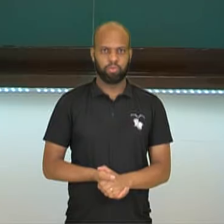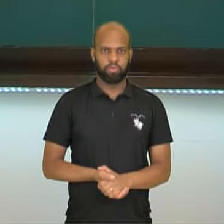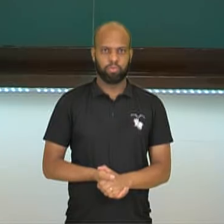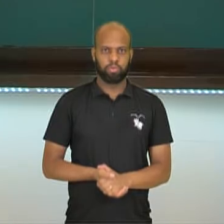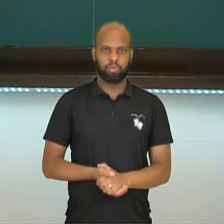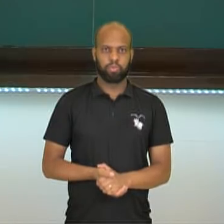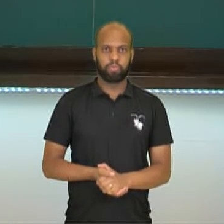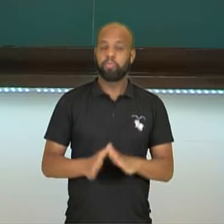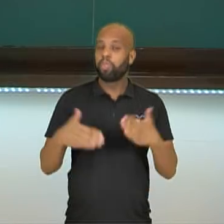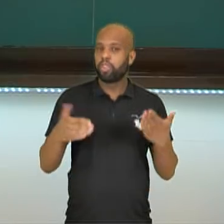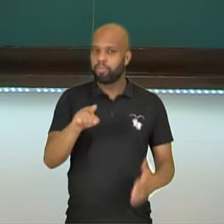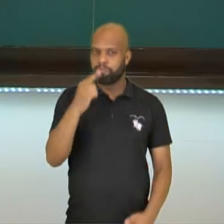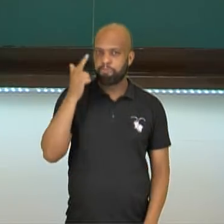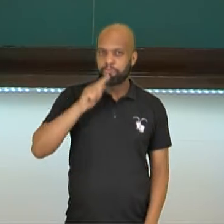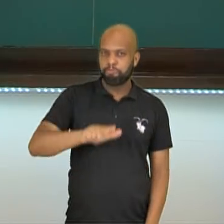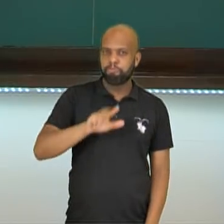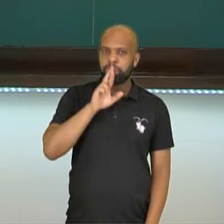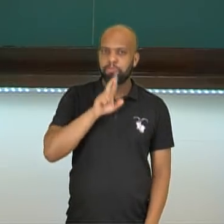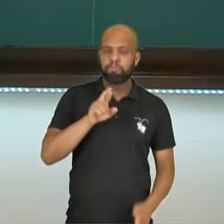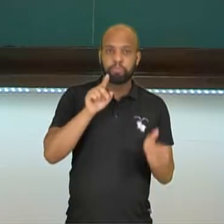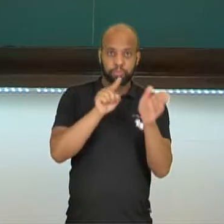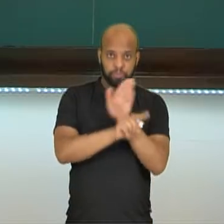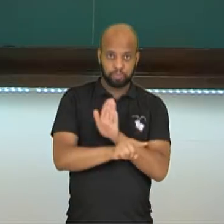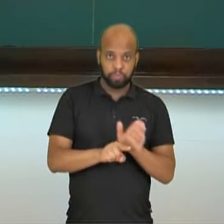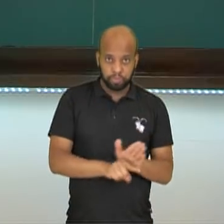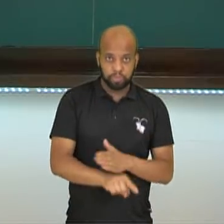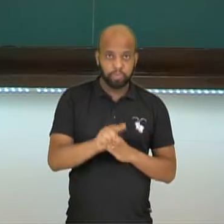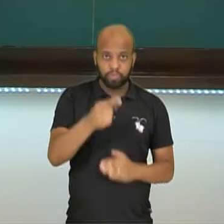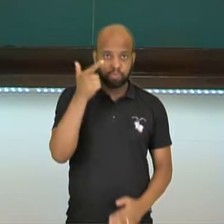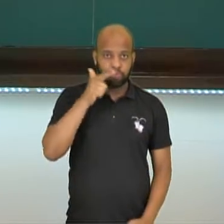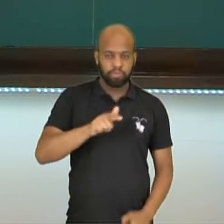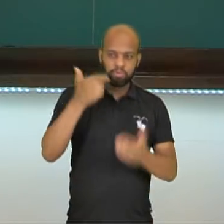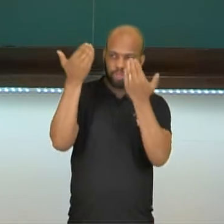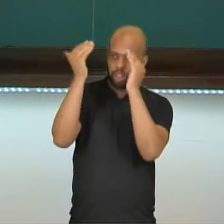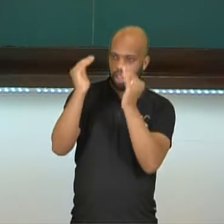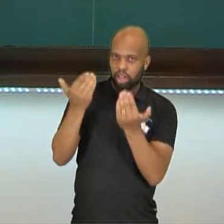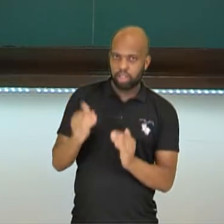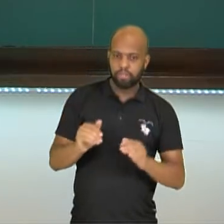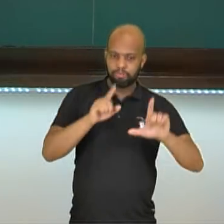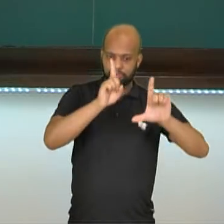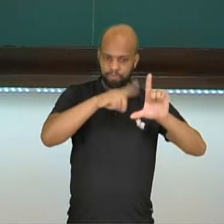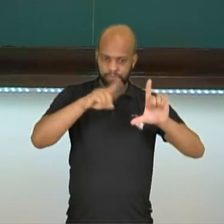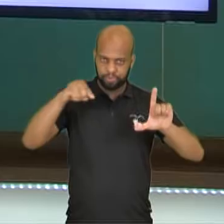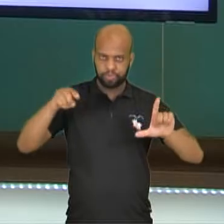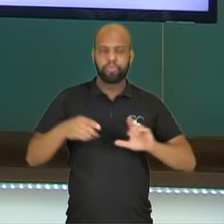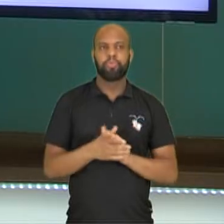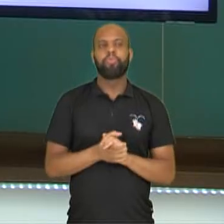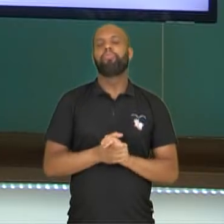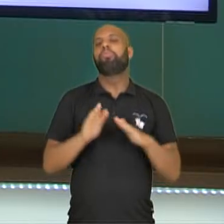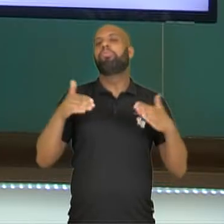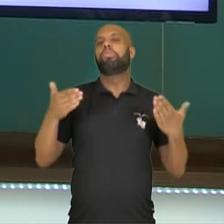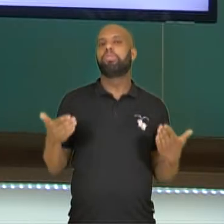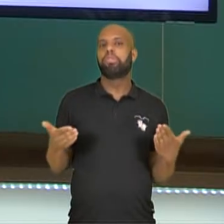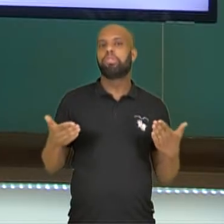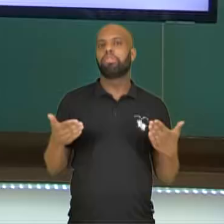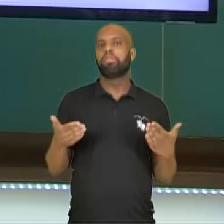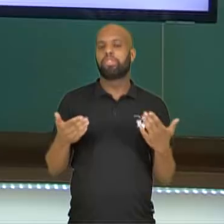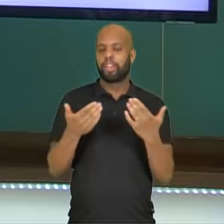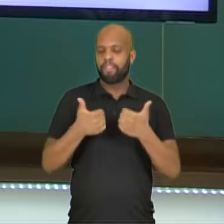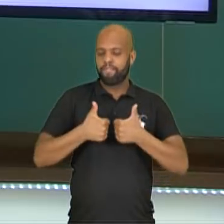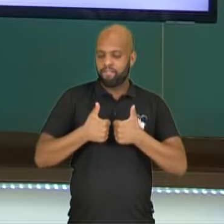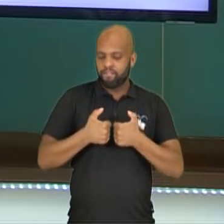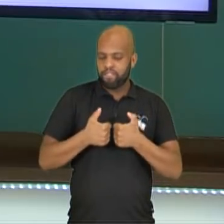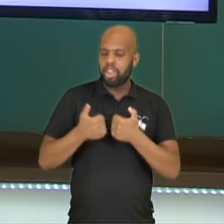E aí, meus queridos, conseguiram resolver essa questão? Conseguiram analisar esse gráfico? Cara, aqui em física a gente